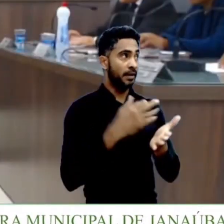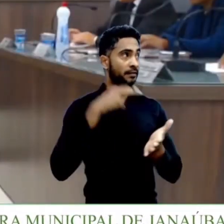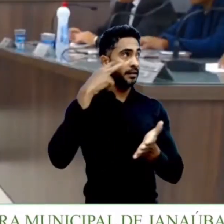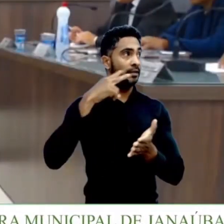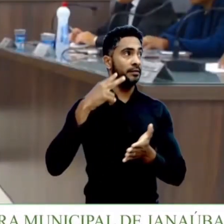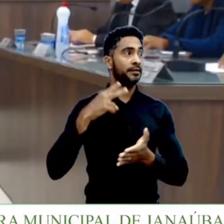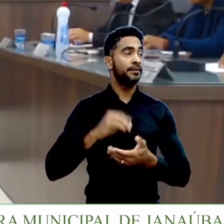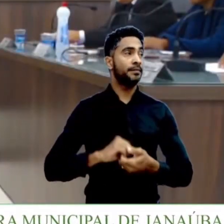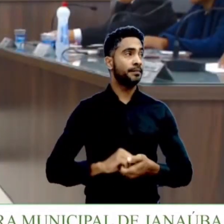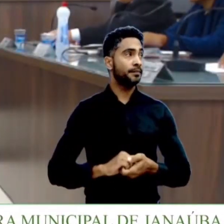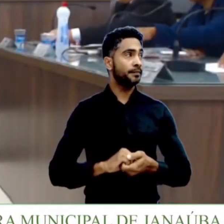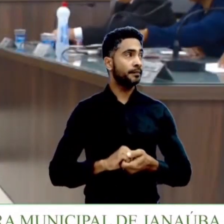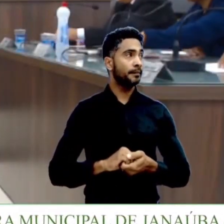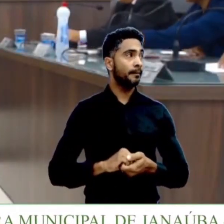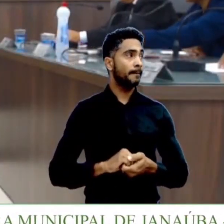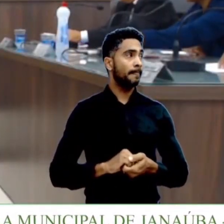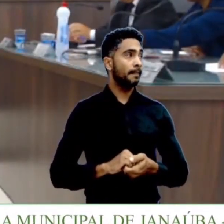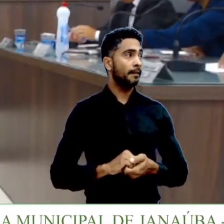Pires.